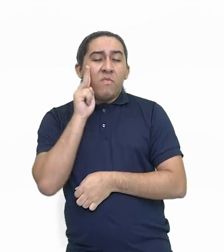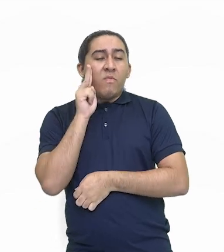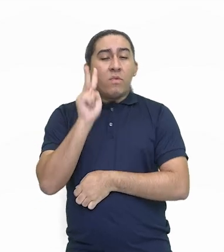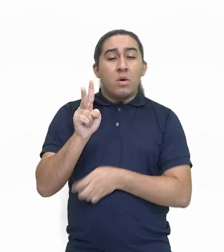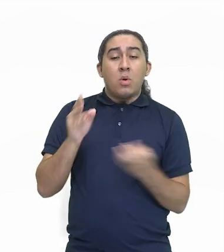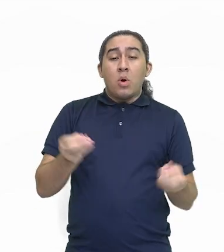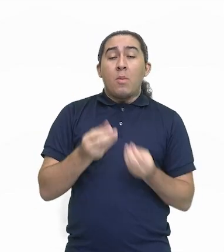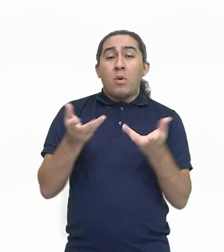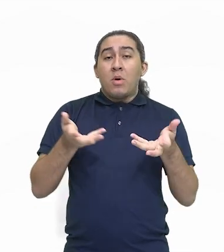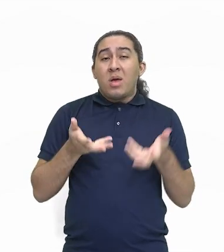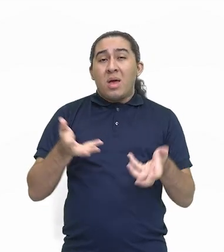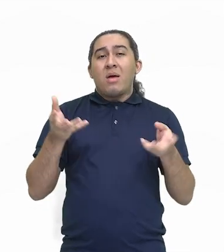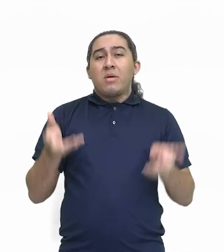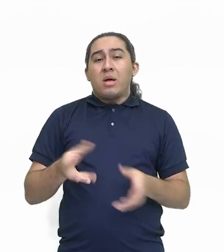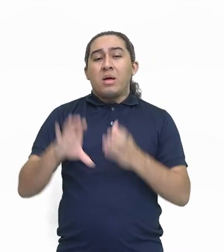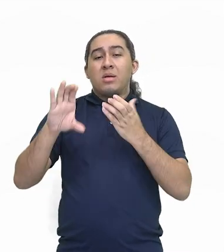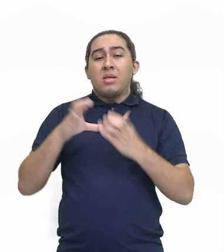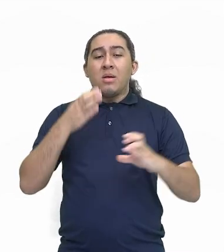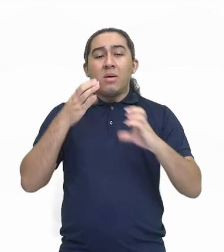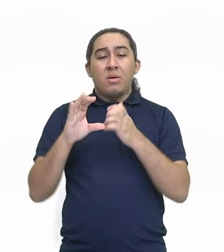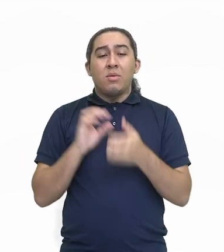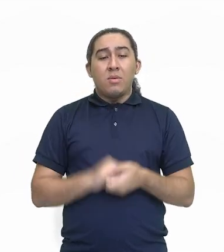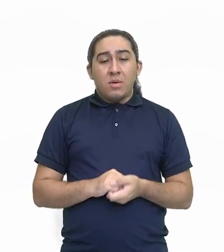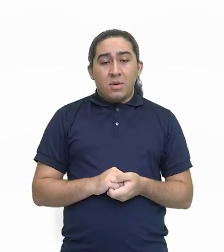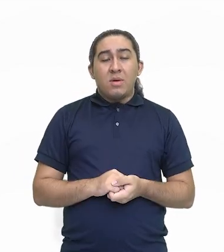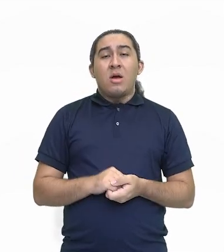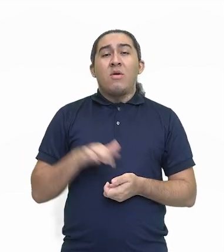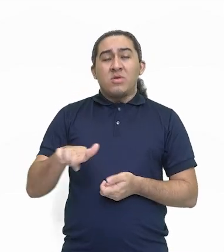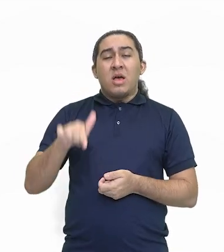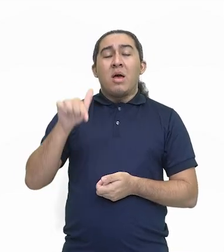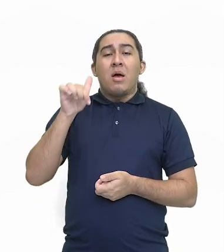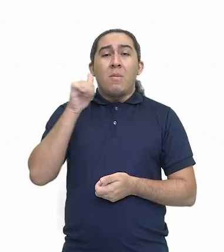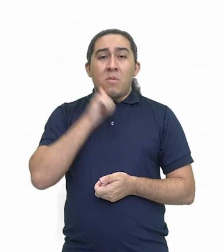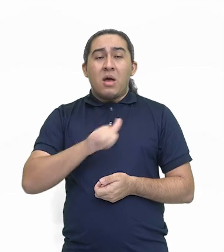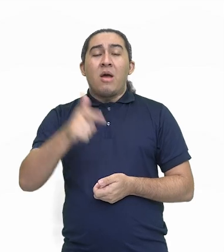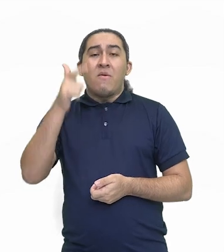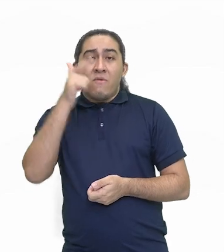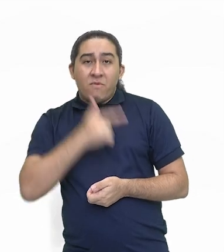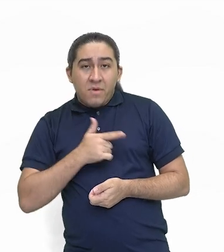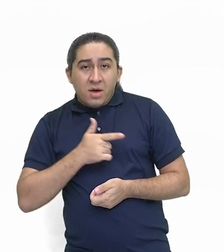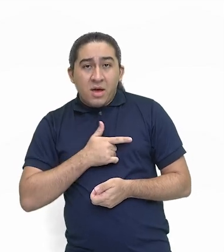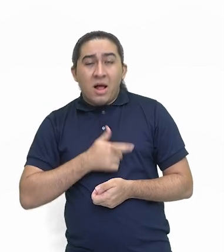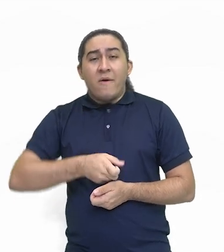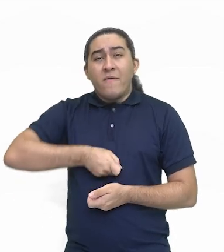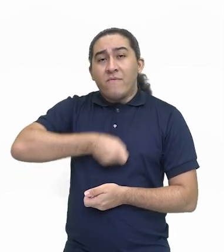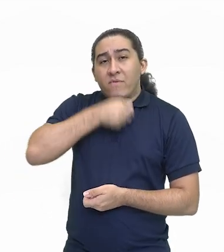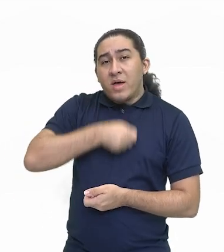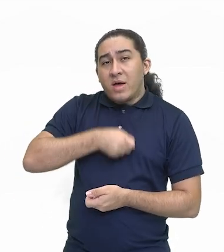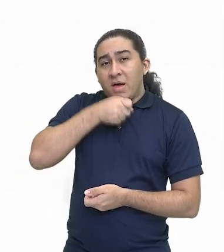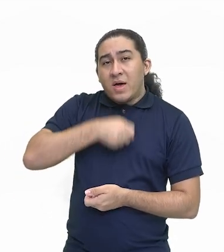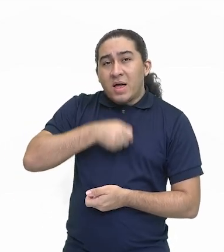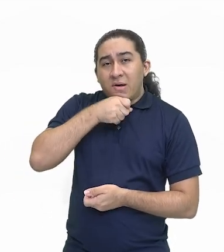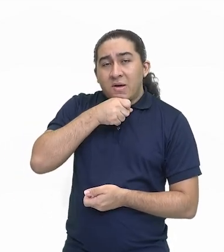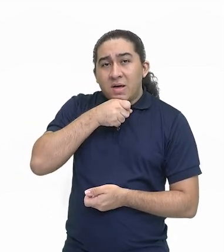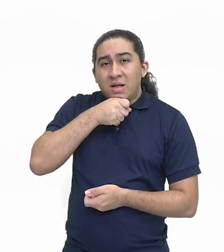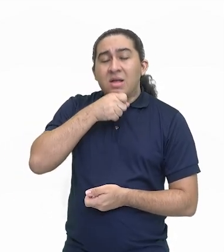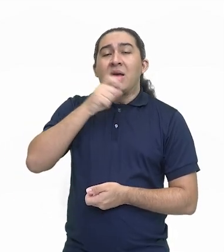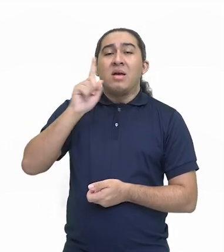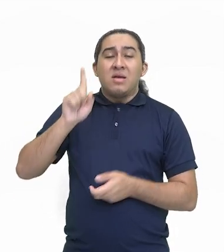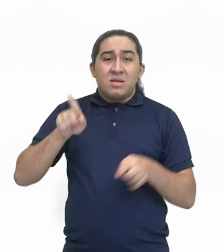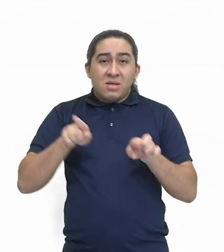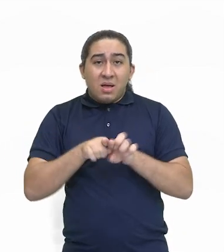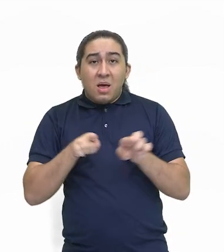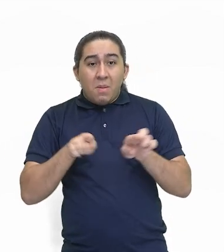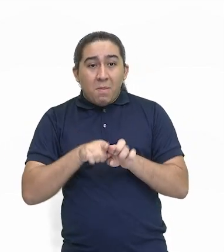vos louvar, dona feia, velha e maluca. Olha como eles,